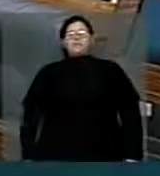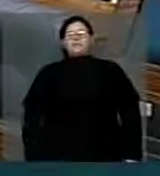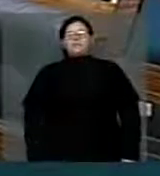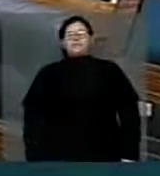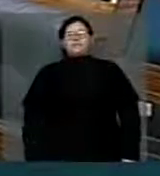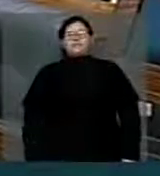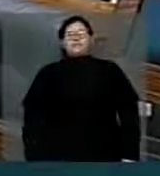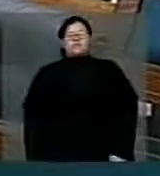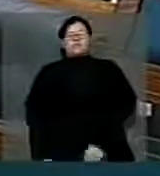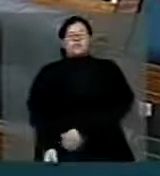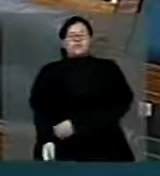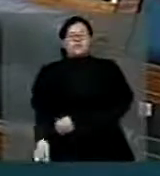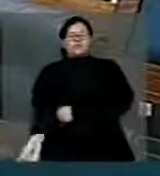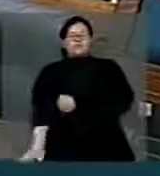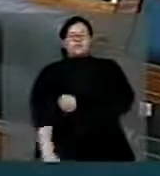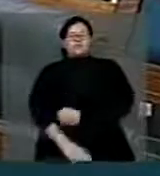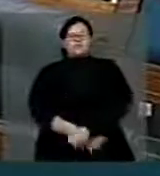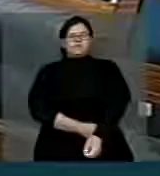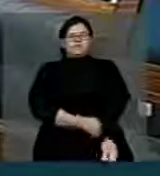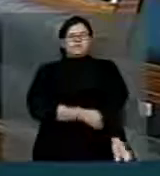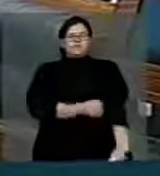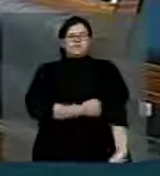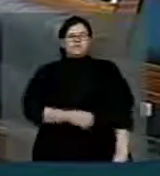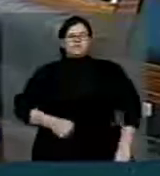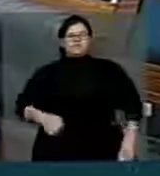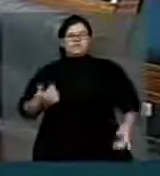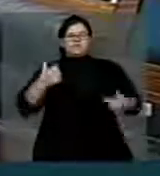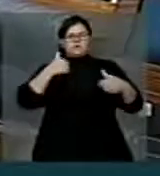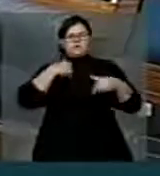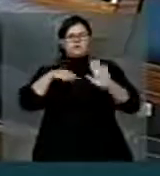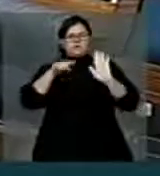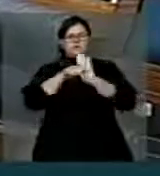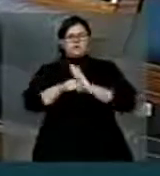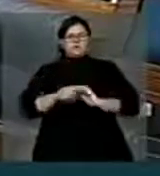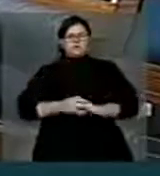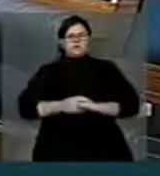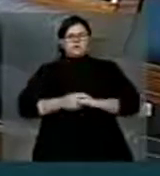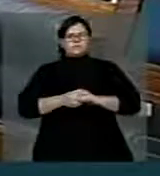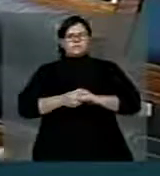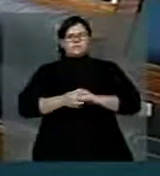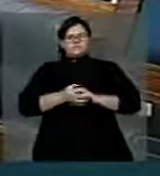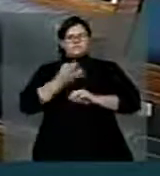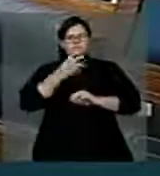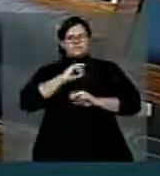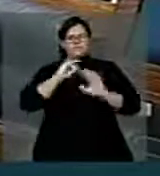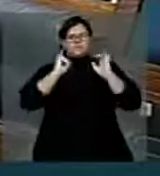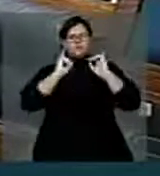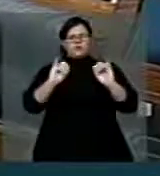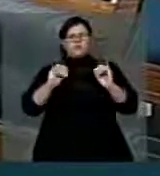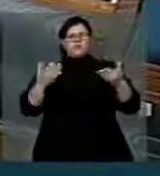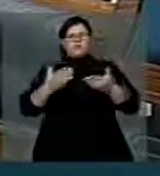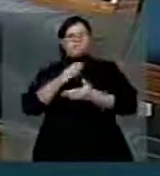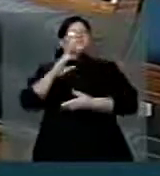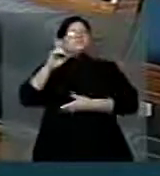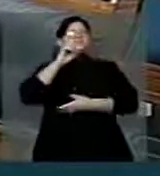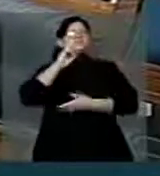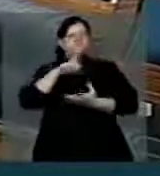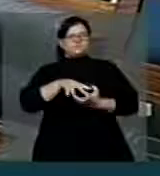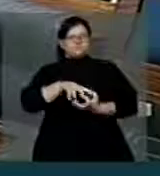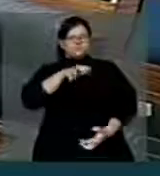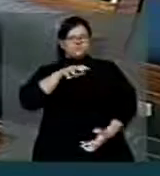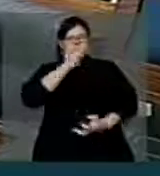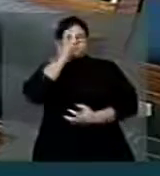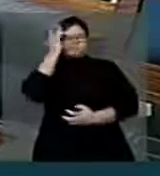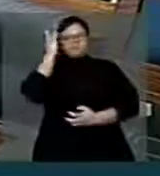causa própria e já argumentando, queria registrar que hoje, sendo o dia do idoso, eu